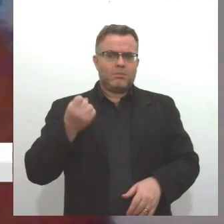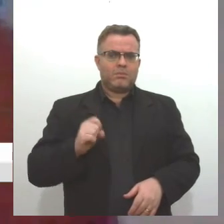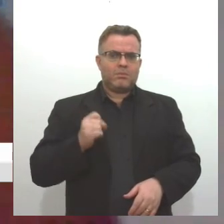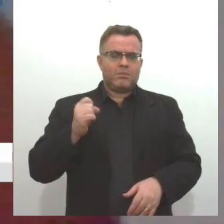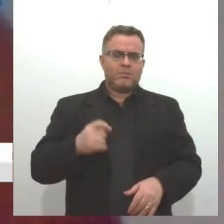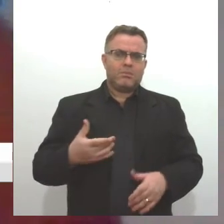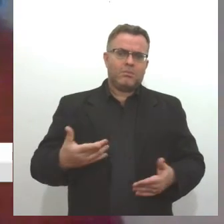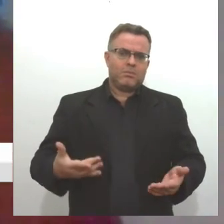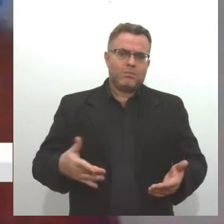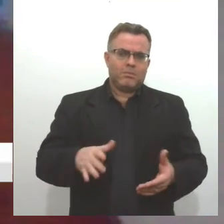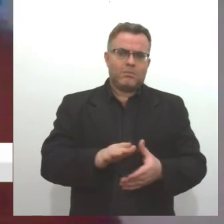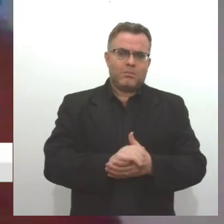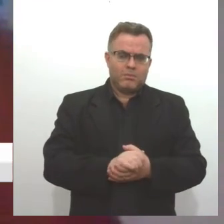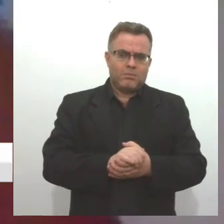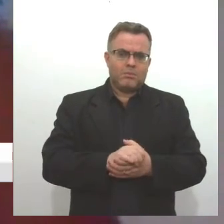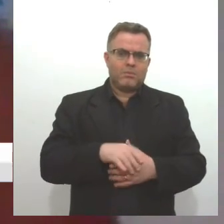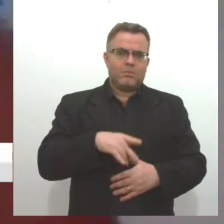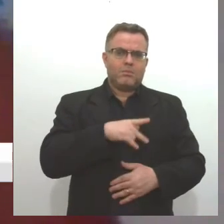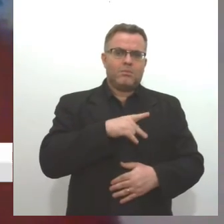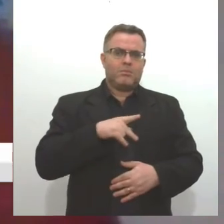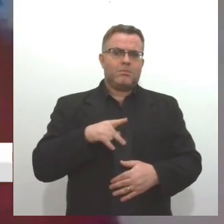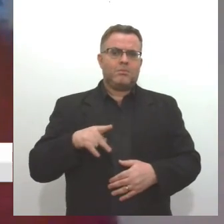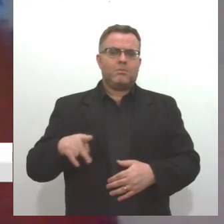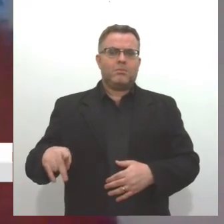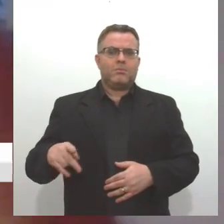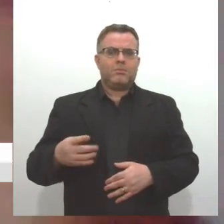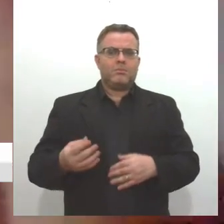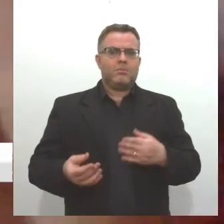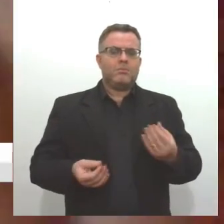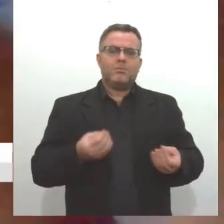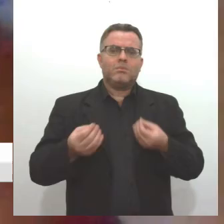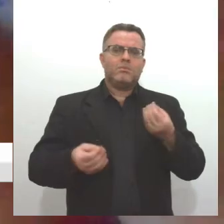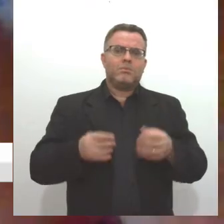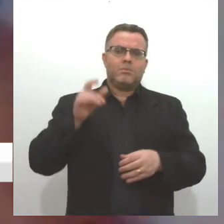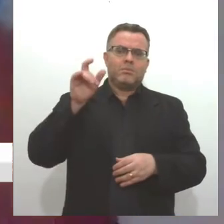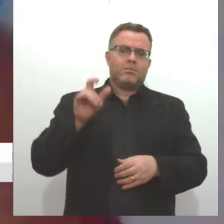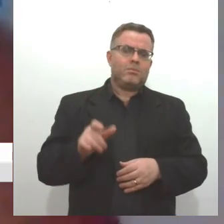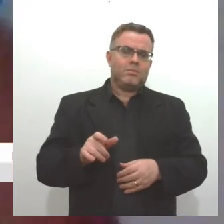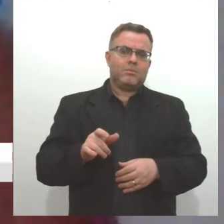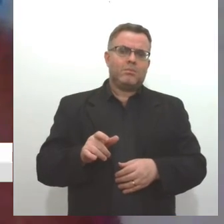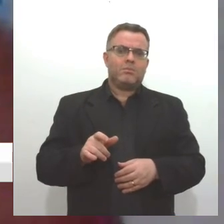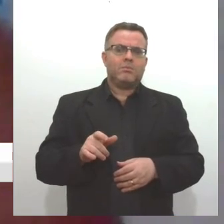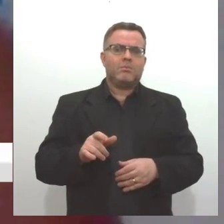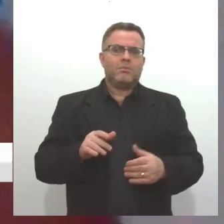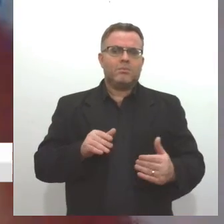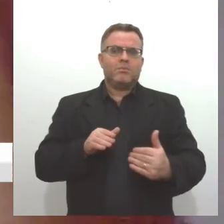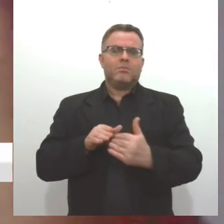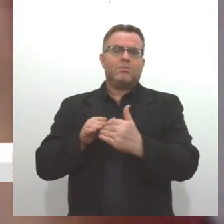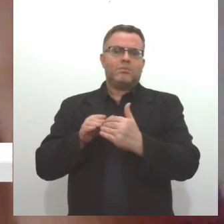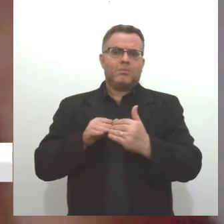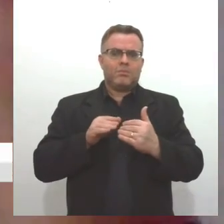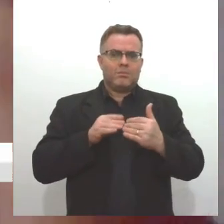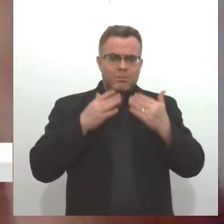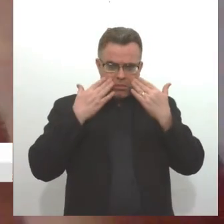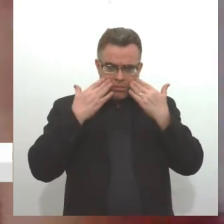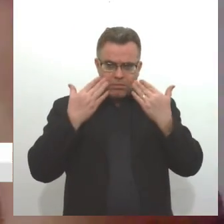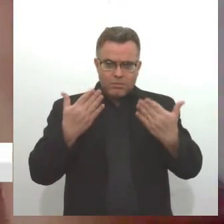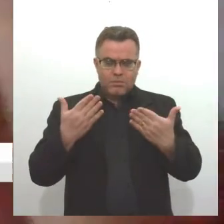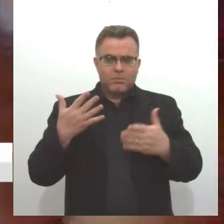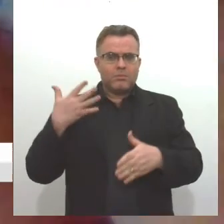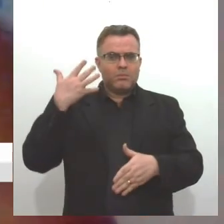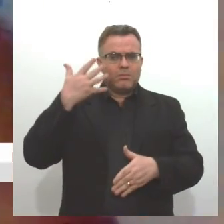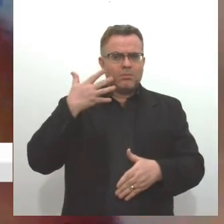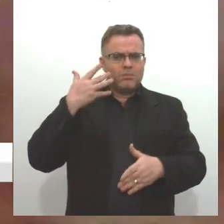presidente se coloca diretamente contra uma população que falou publicamente durante